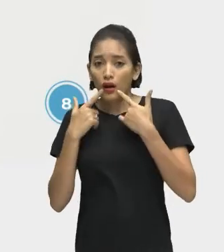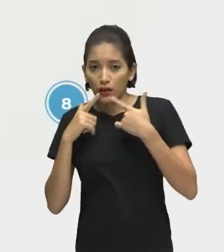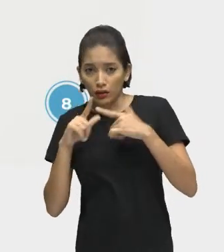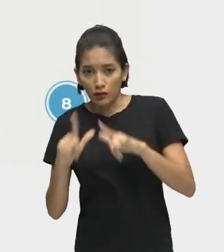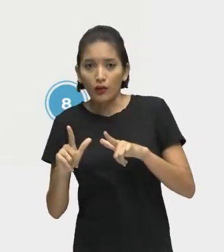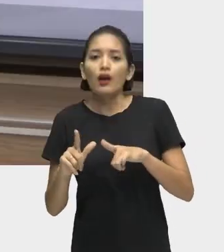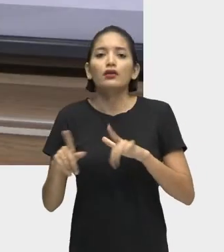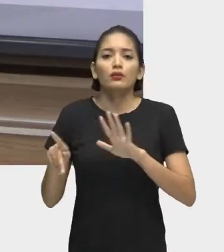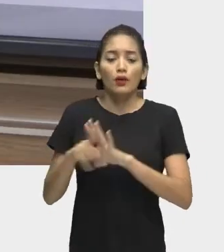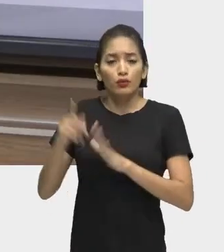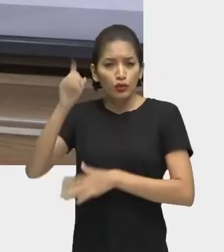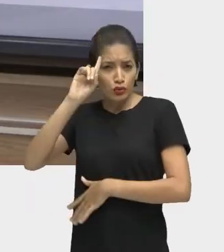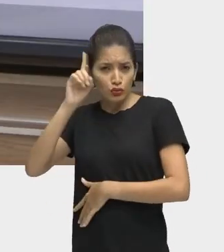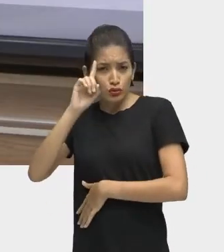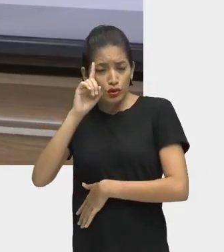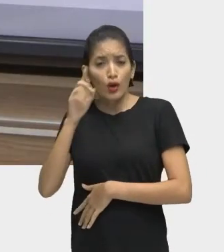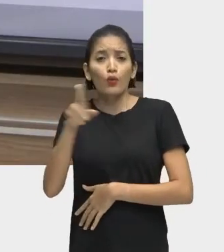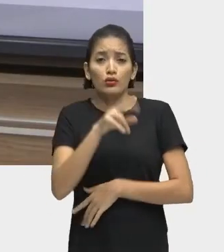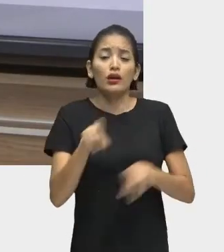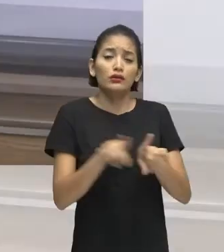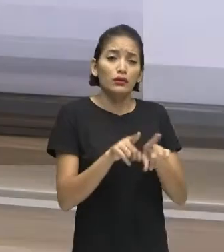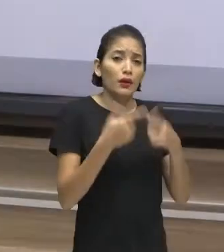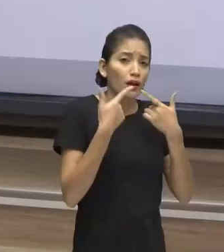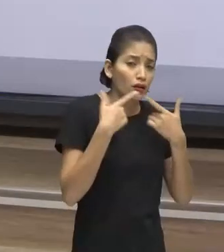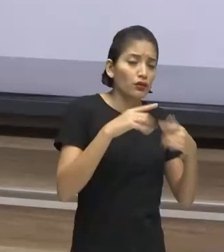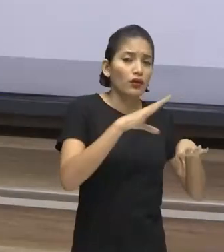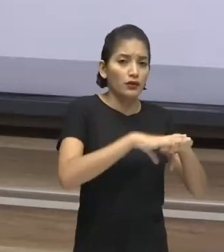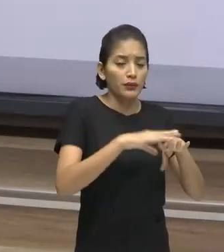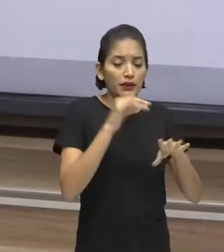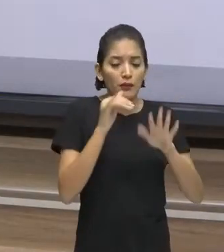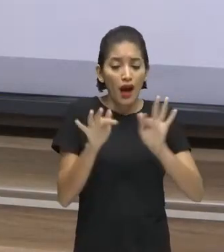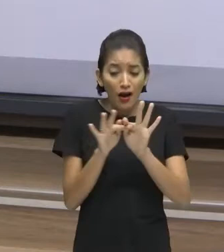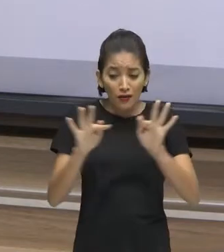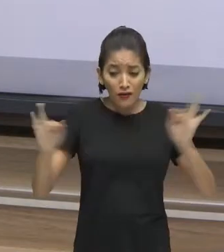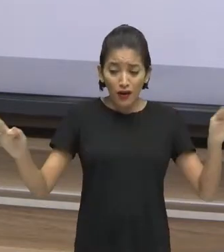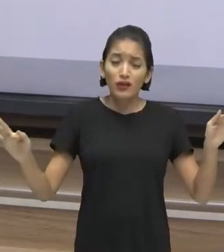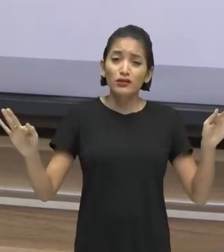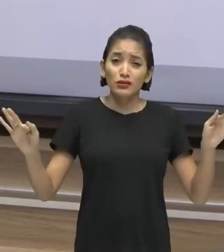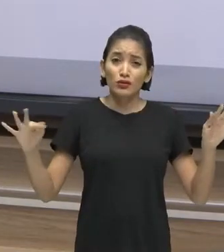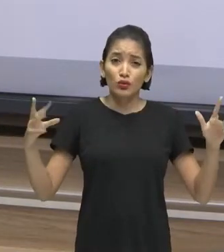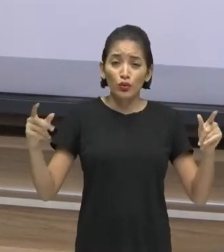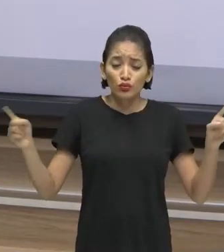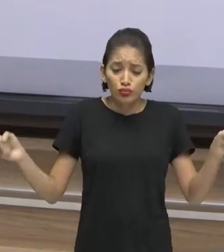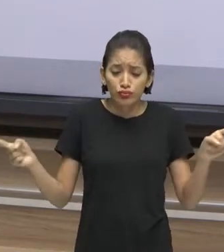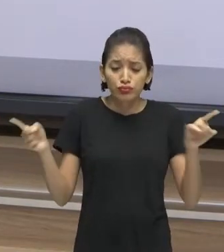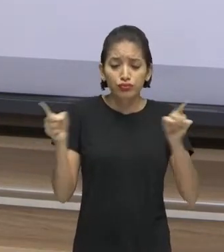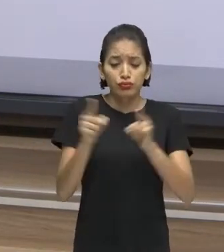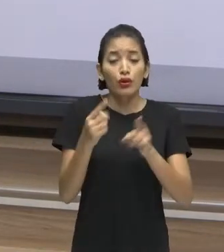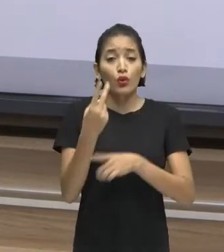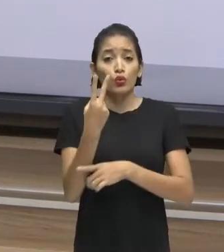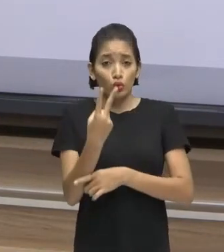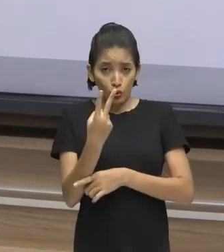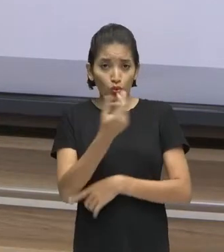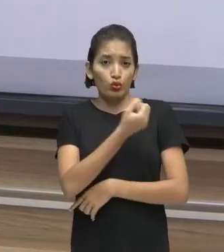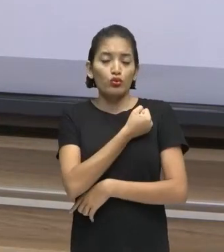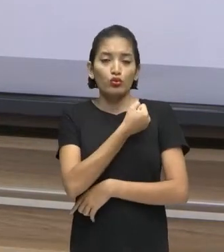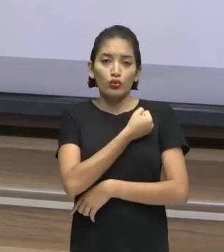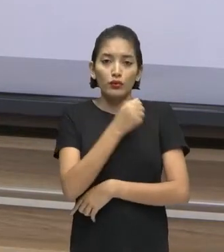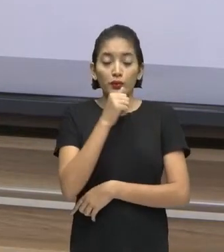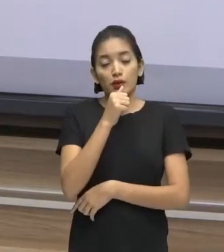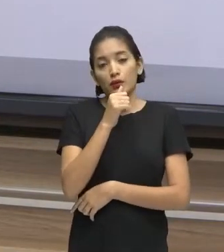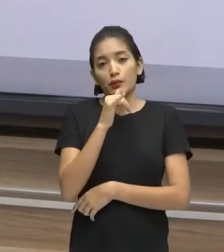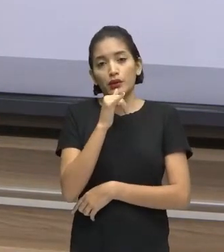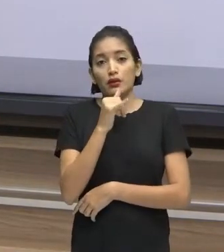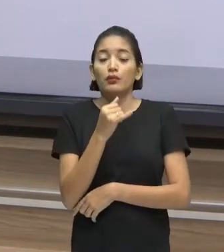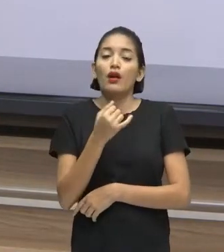ver, não é verdade? A gente viu que uma frase inteira ela pode ser representada simplesmente por 2 valores, uma letra e